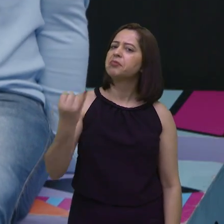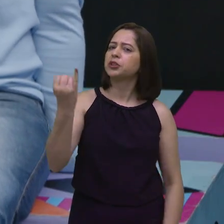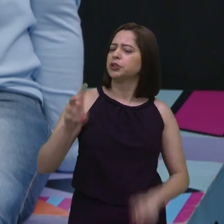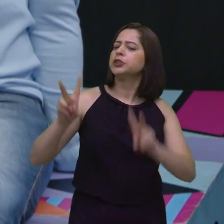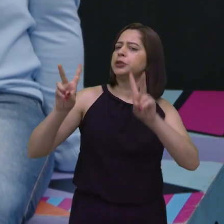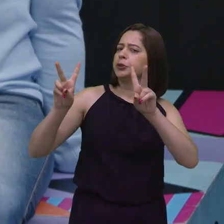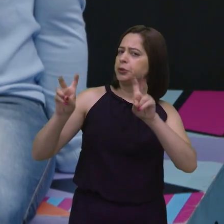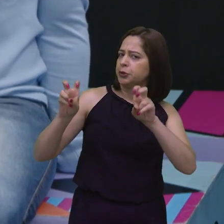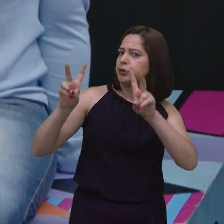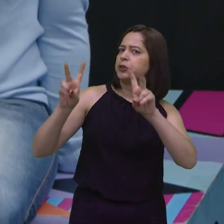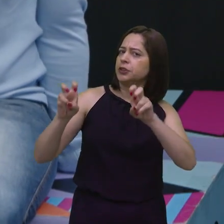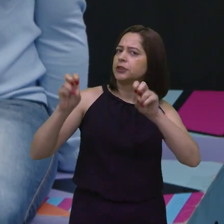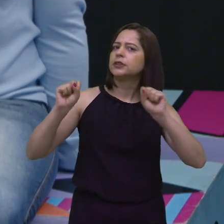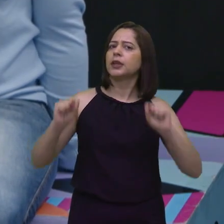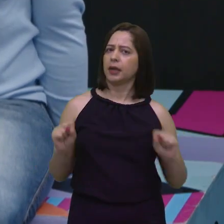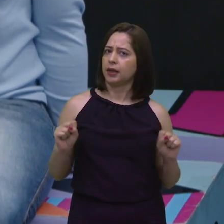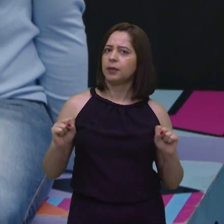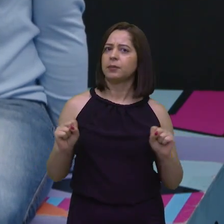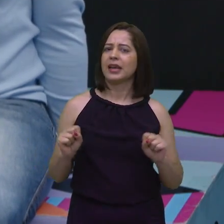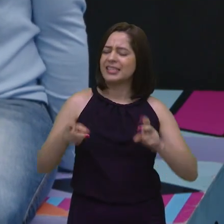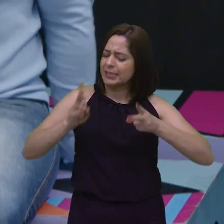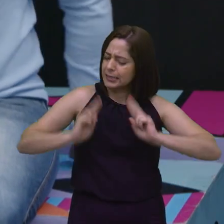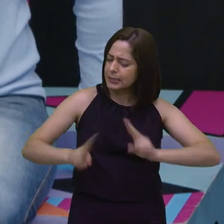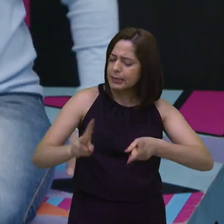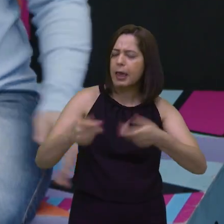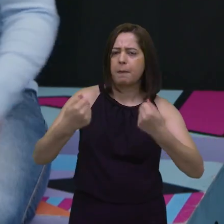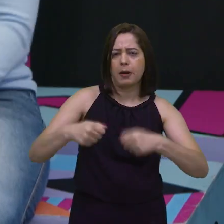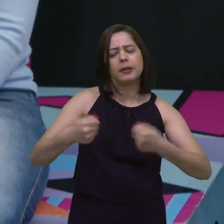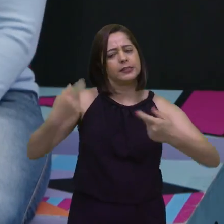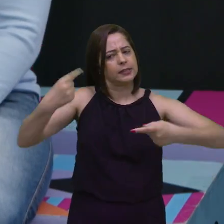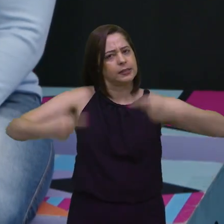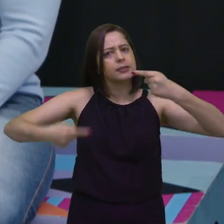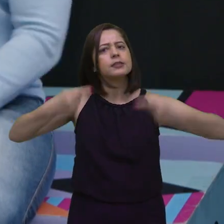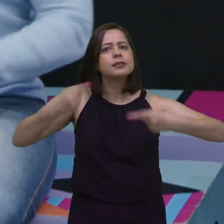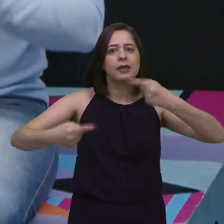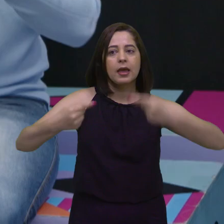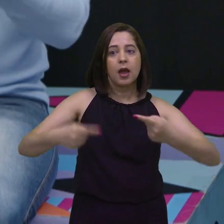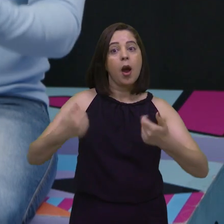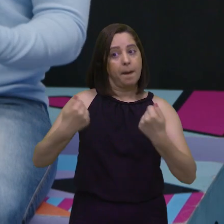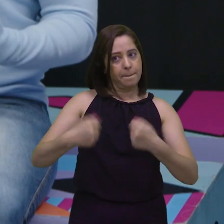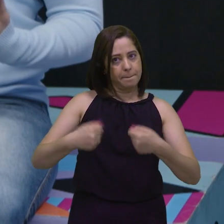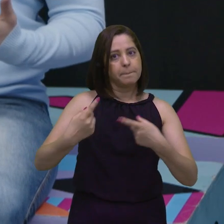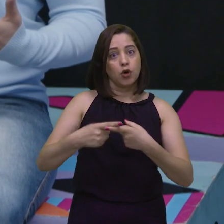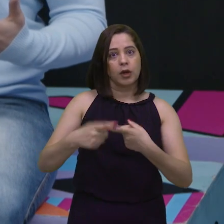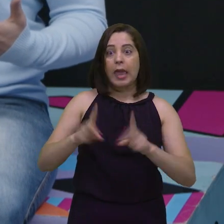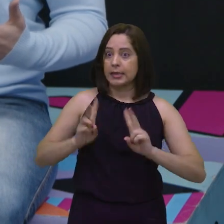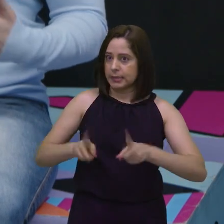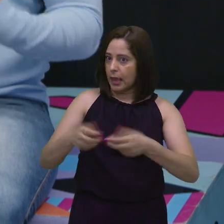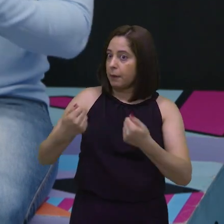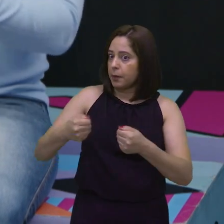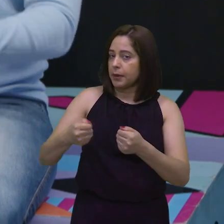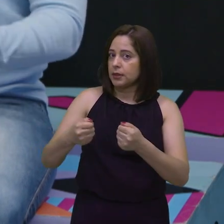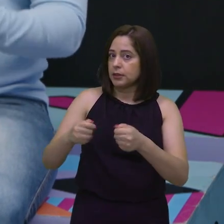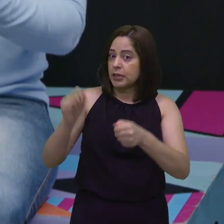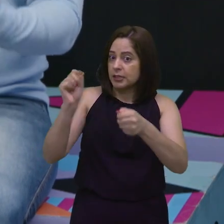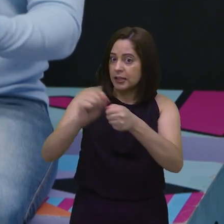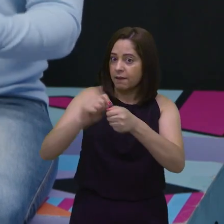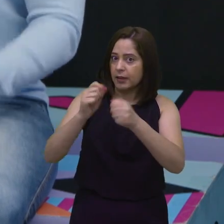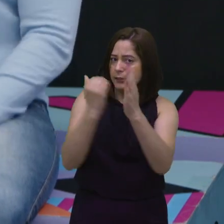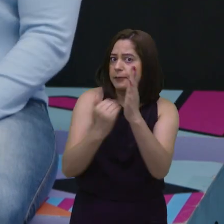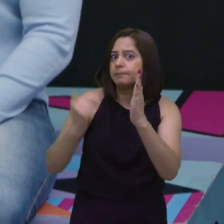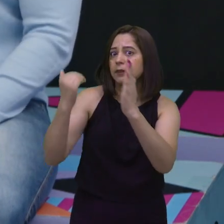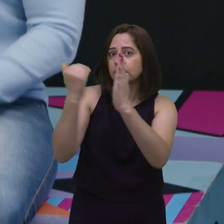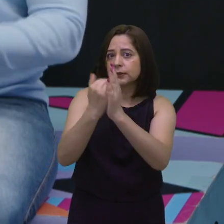Importante, né? Assuntos importantes e que sempre precisam ser debatidos, porque sempre tem algo a mais, né? Para ser pensado, para ser